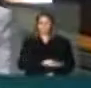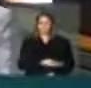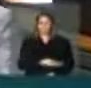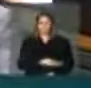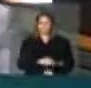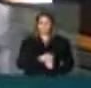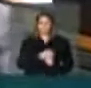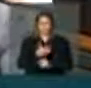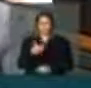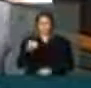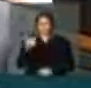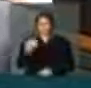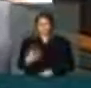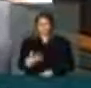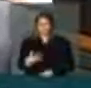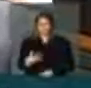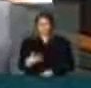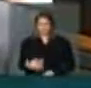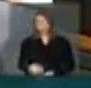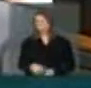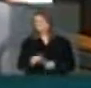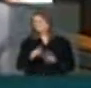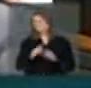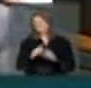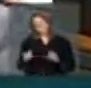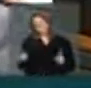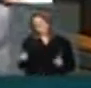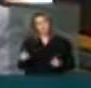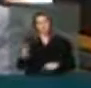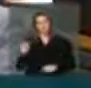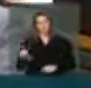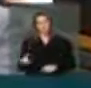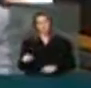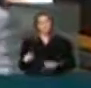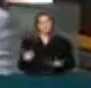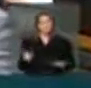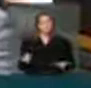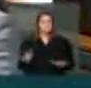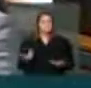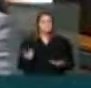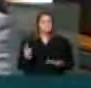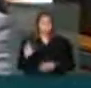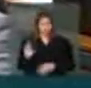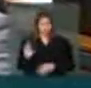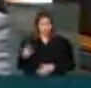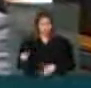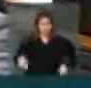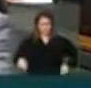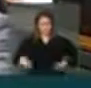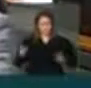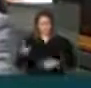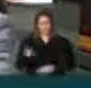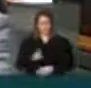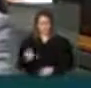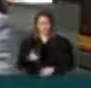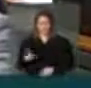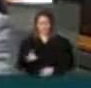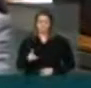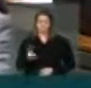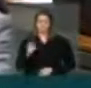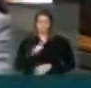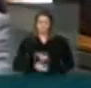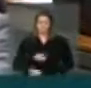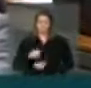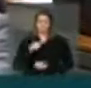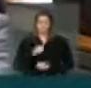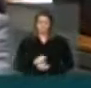2014. Mas essas ações não se resumiram a esses gastos. Nós vimos no ano